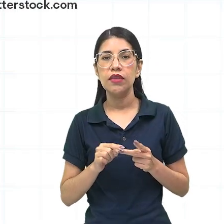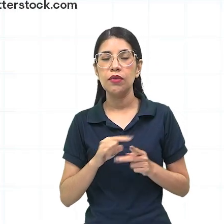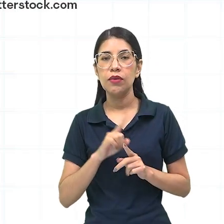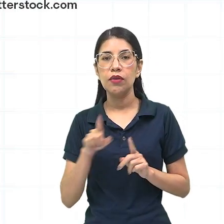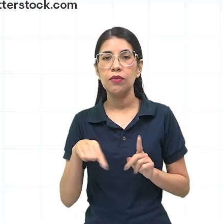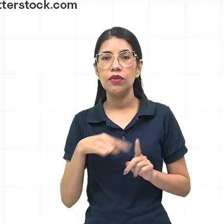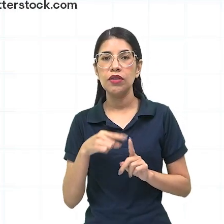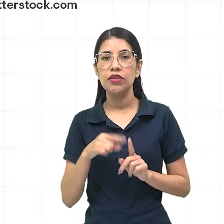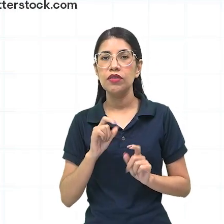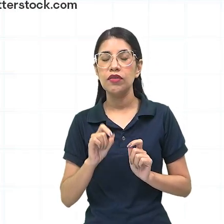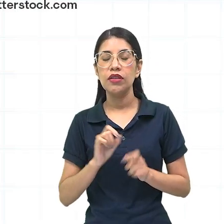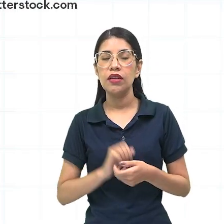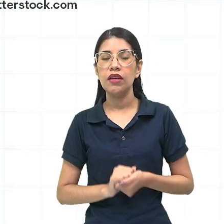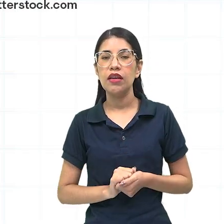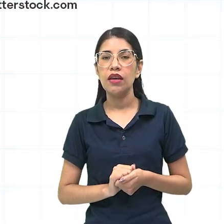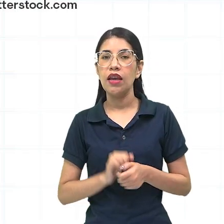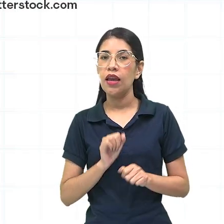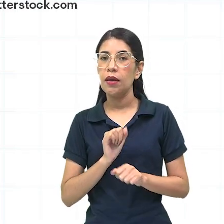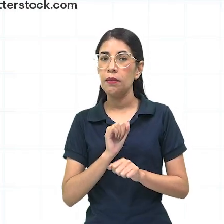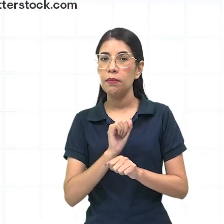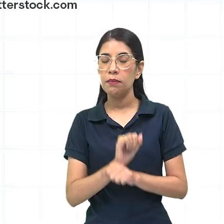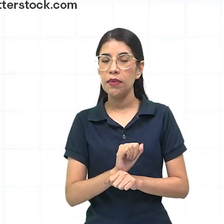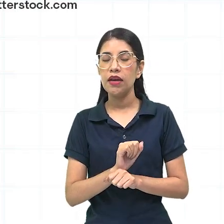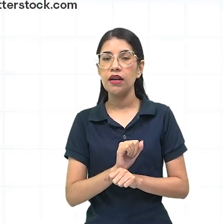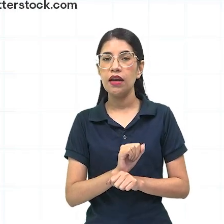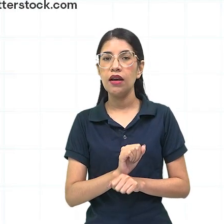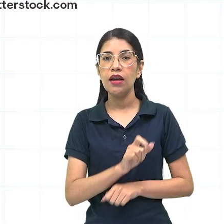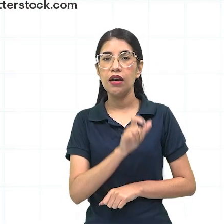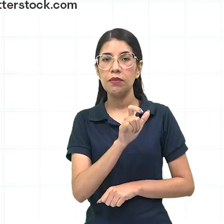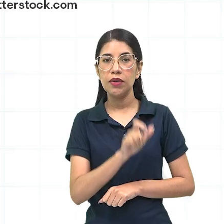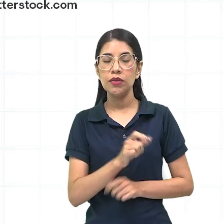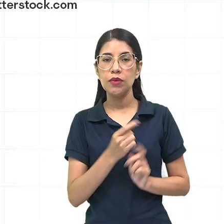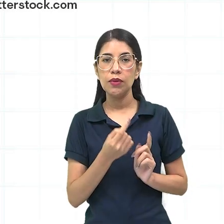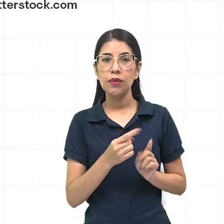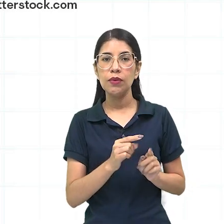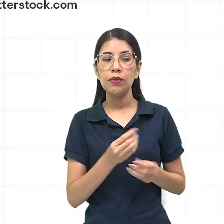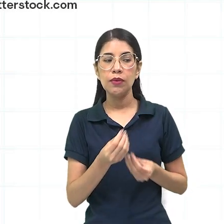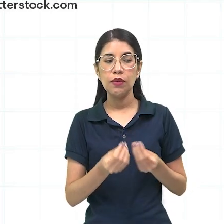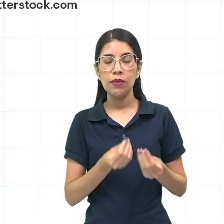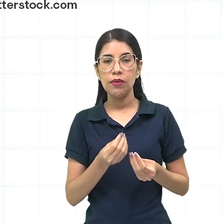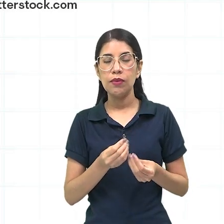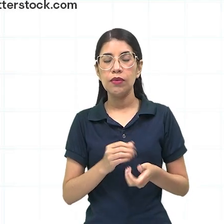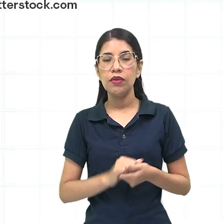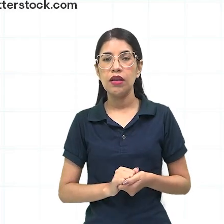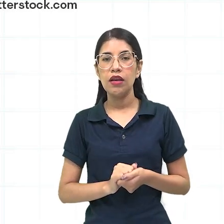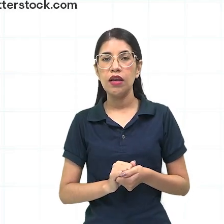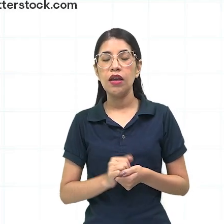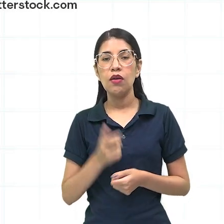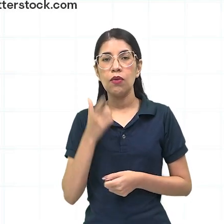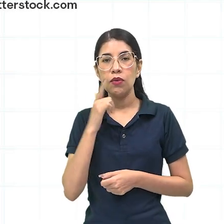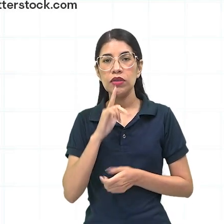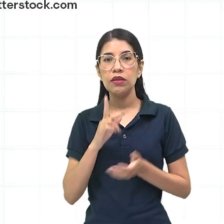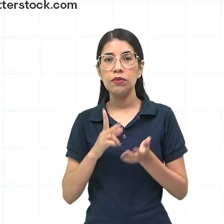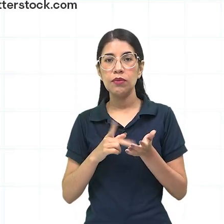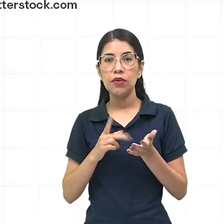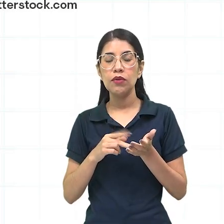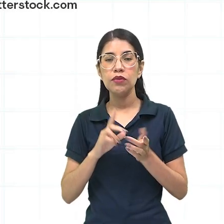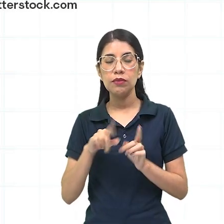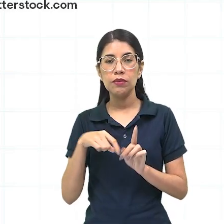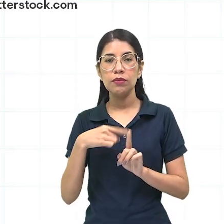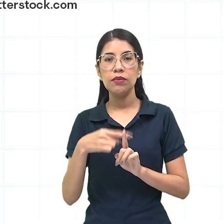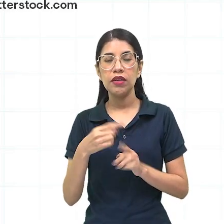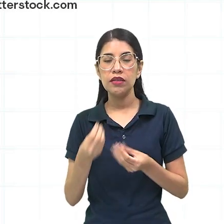objetivo é imobilizar o adversário ou acumular mais pontos através da técnica